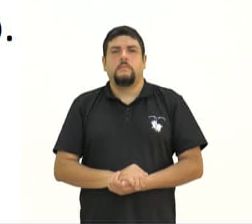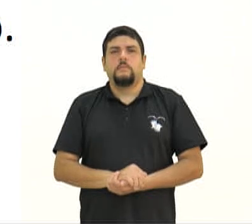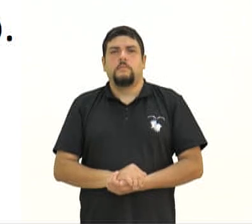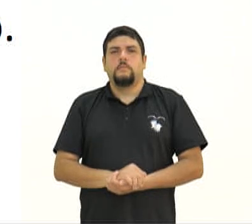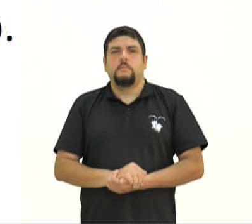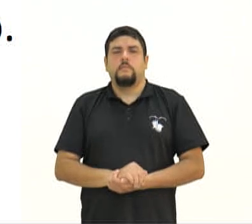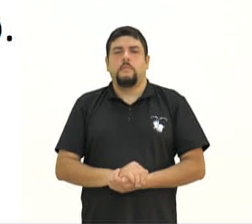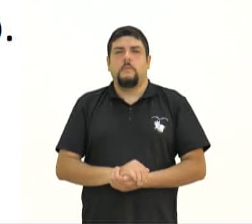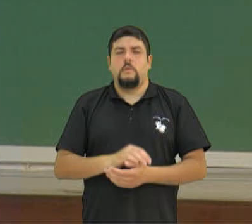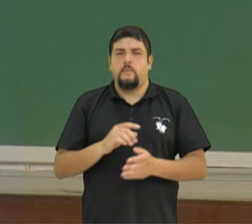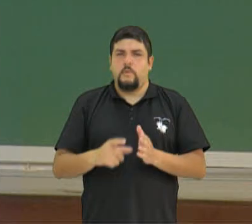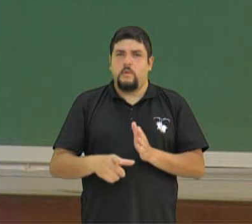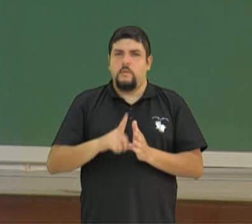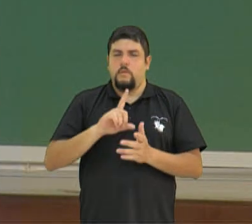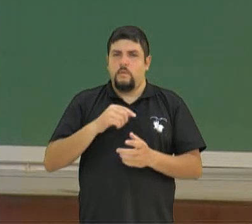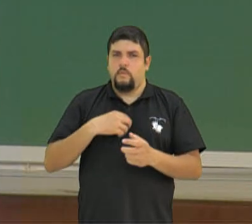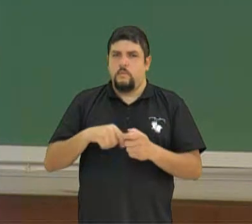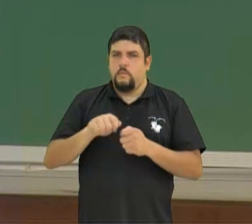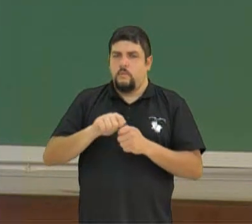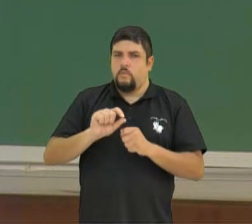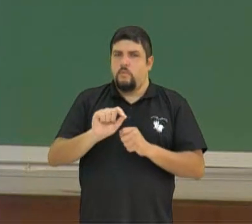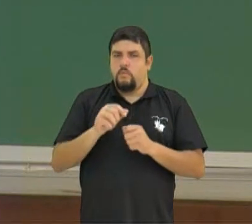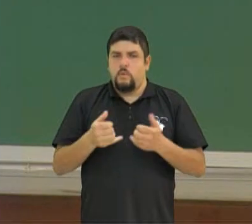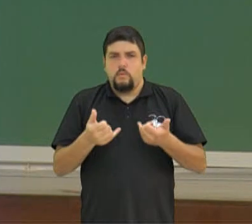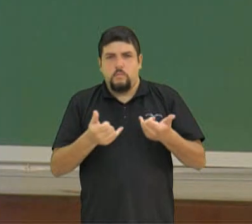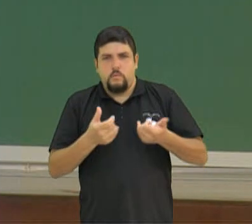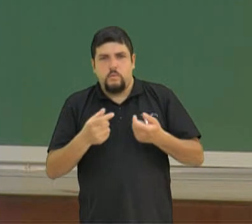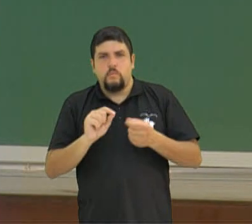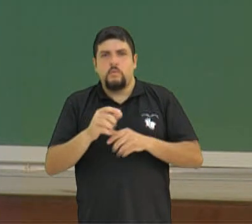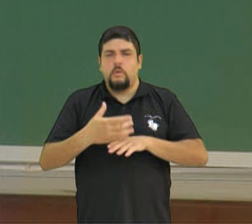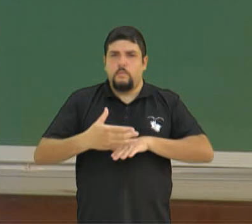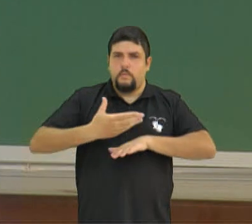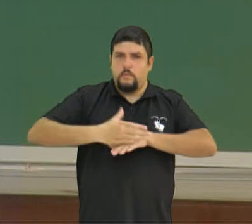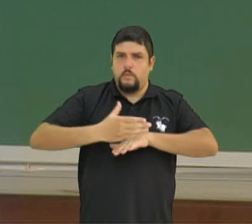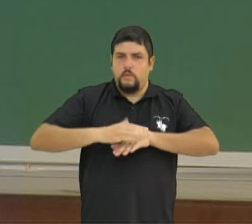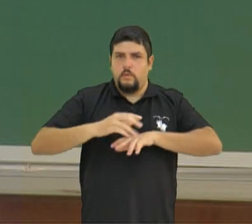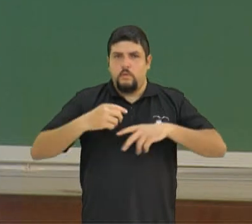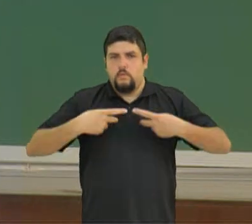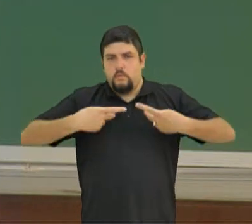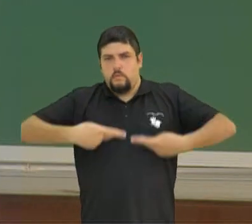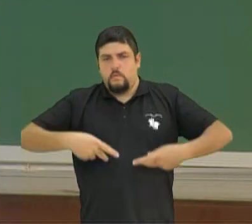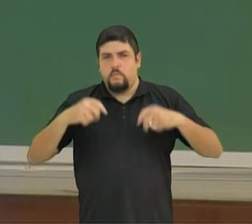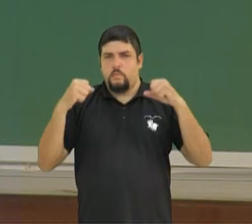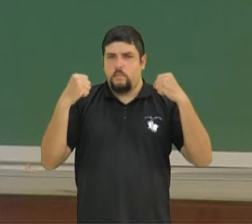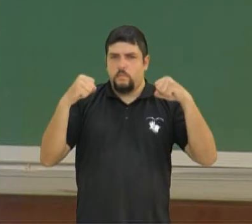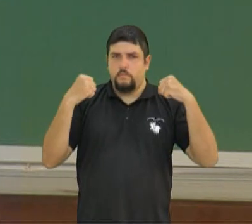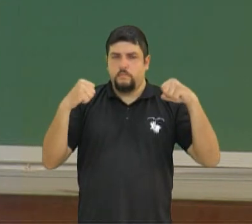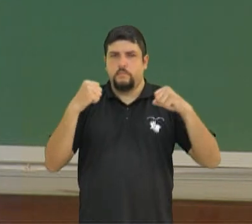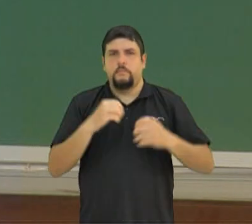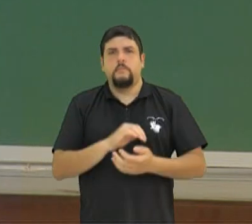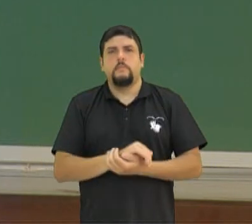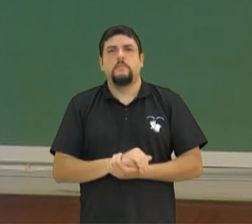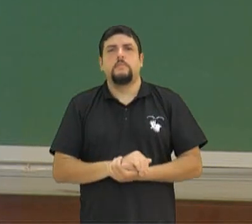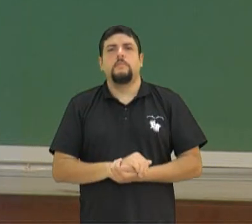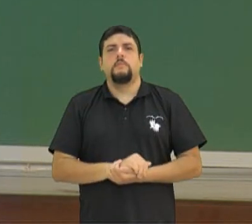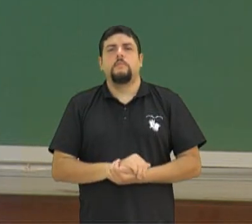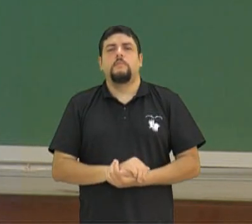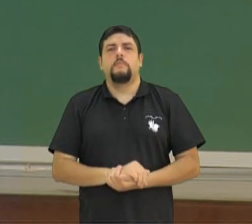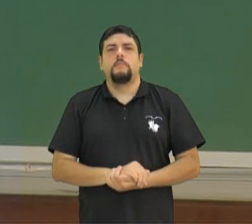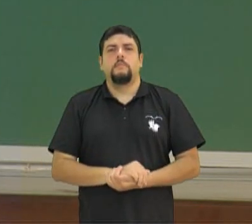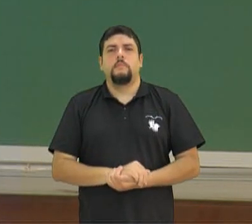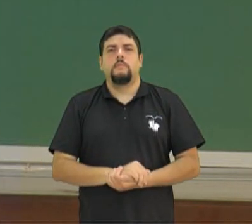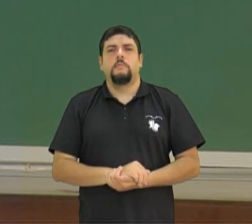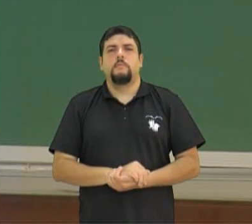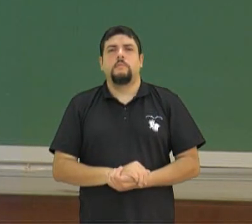vimos agora anteriormente, né? Instrução para a realização de uma postura de um exercício físico. Vamos agora